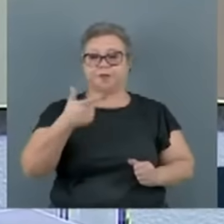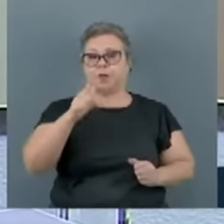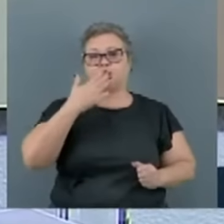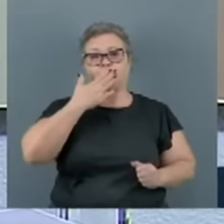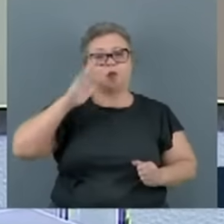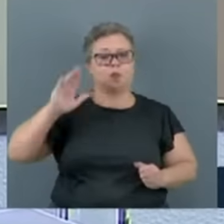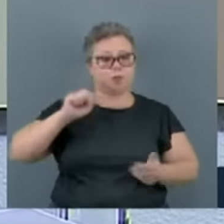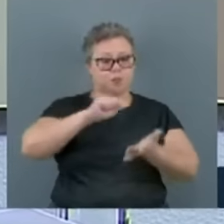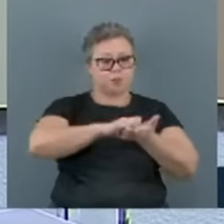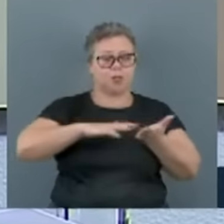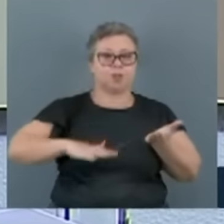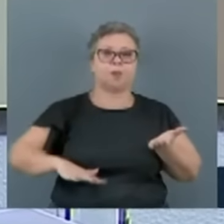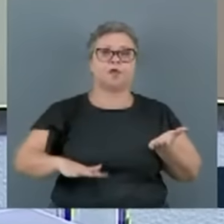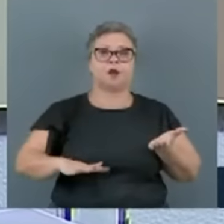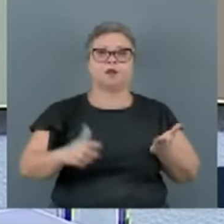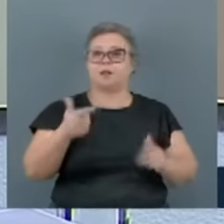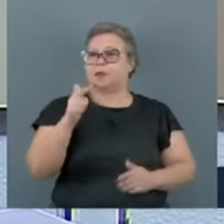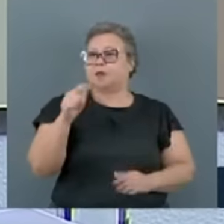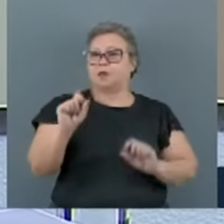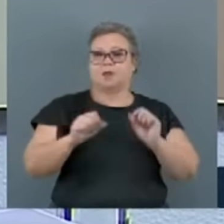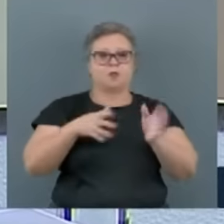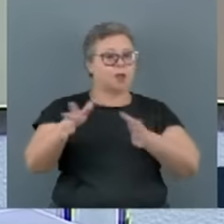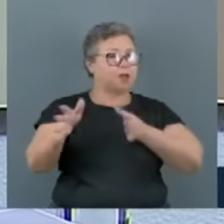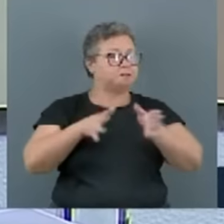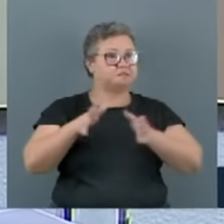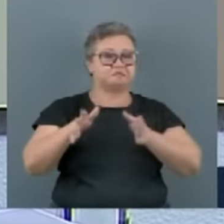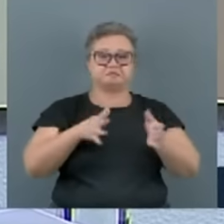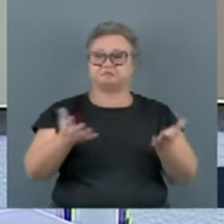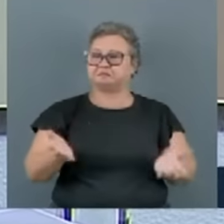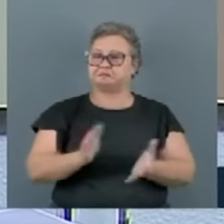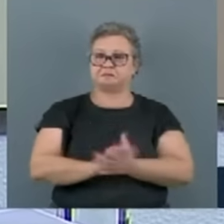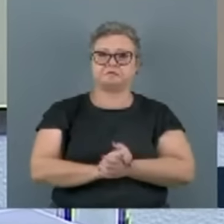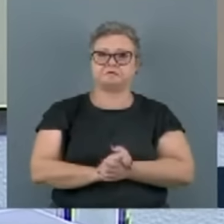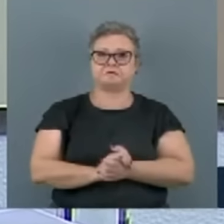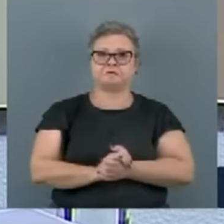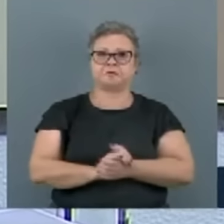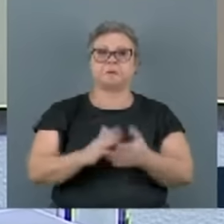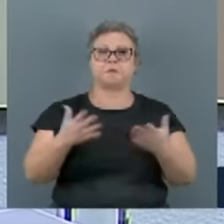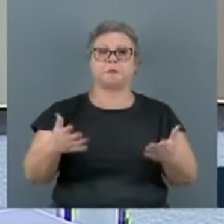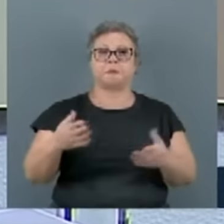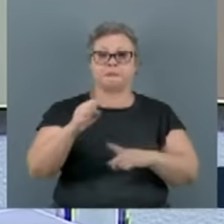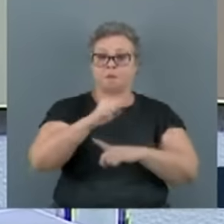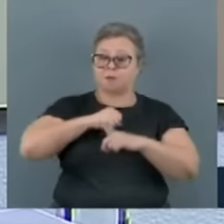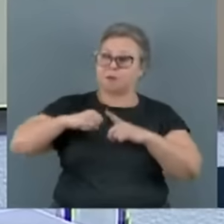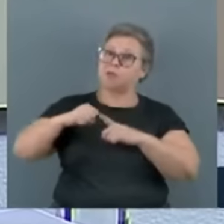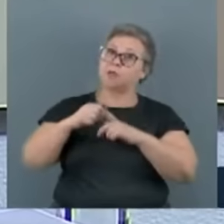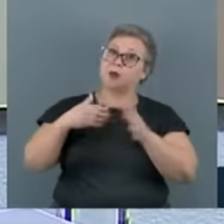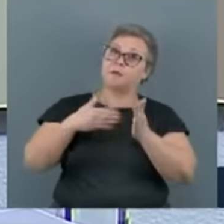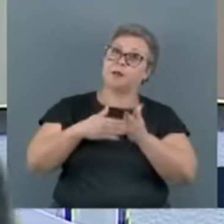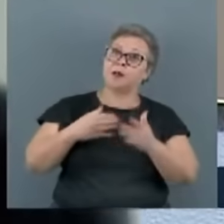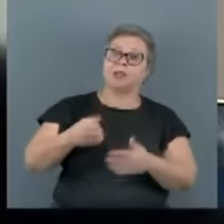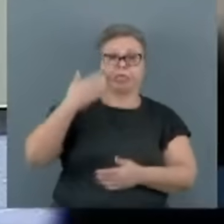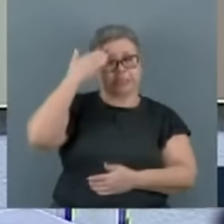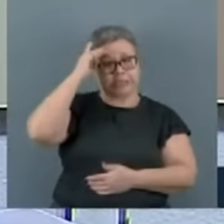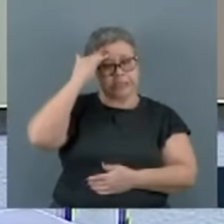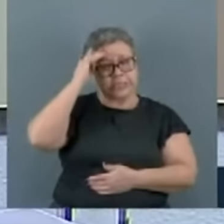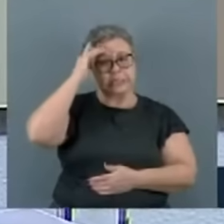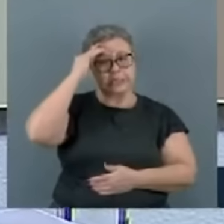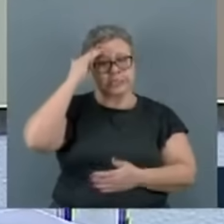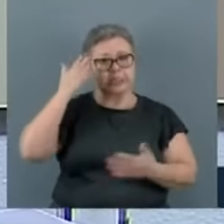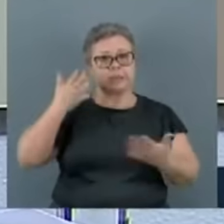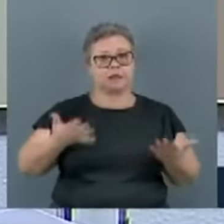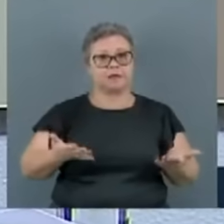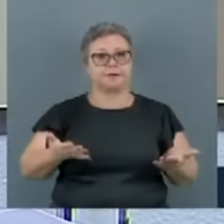de atividade, não tem viabilidade. Socialmente até a gente entende.